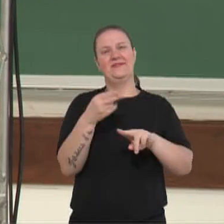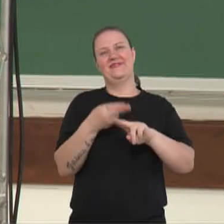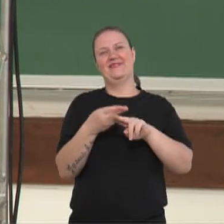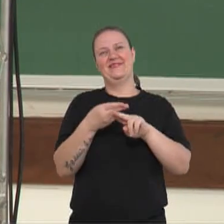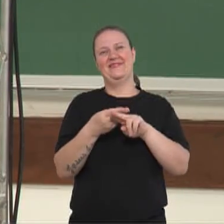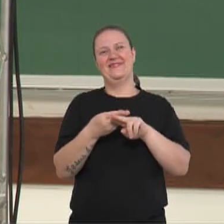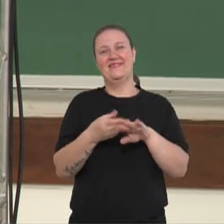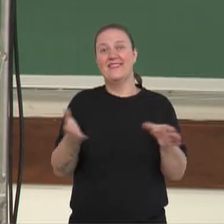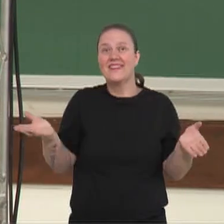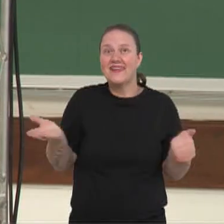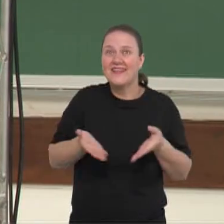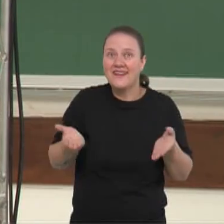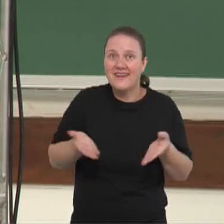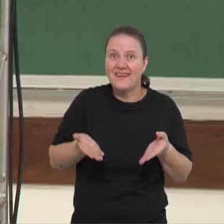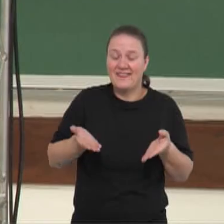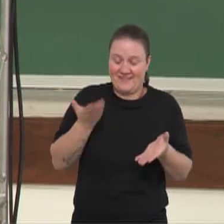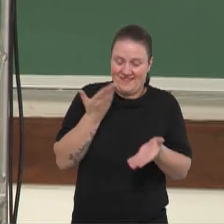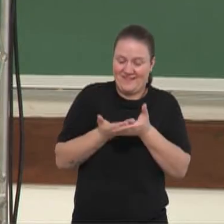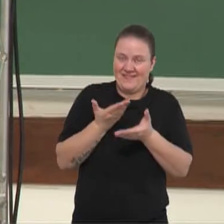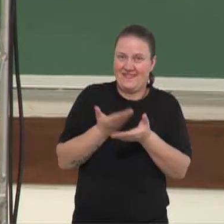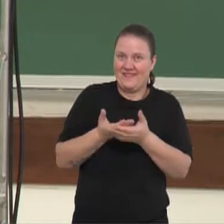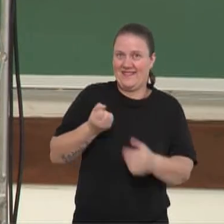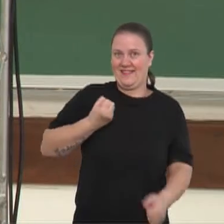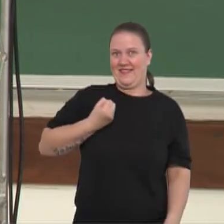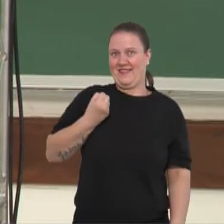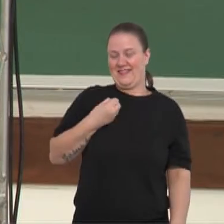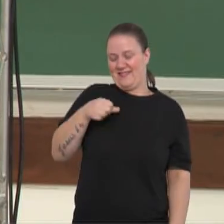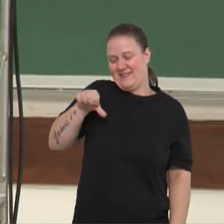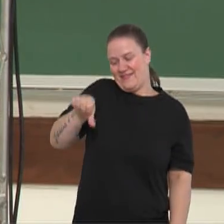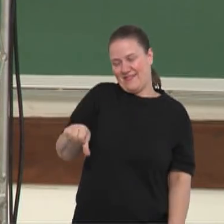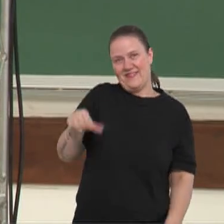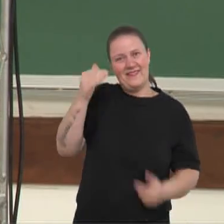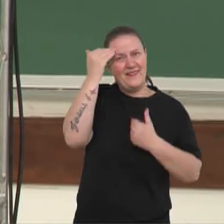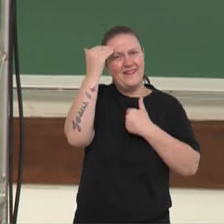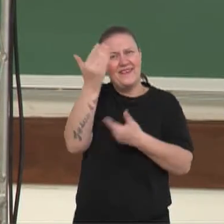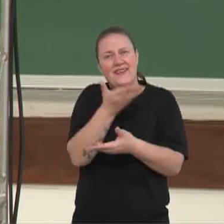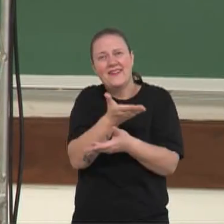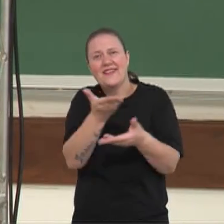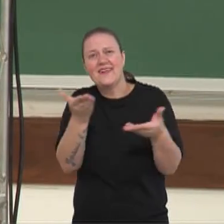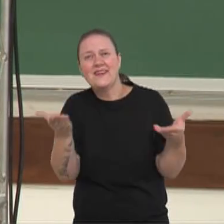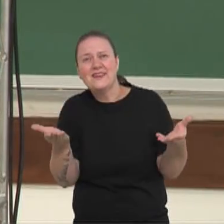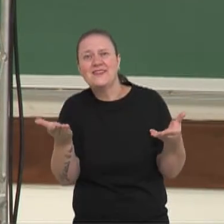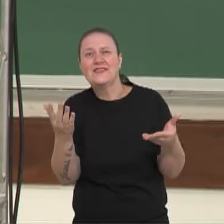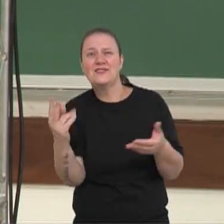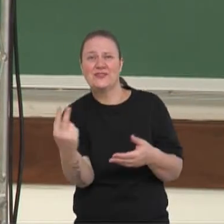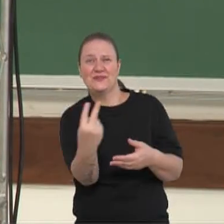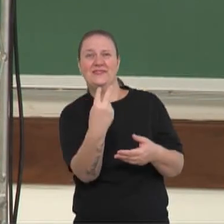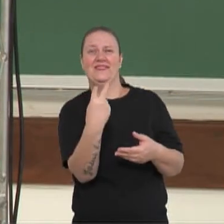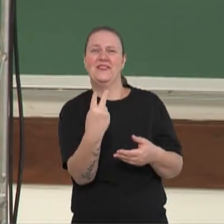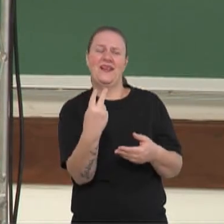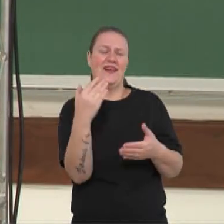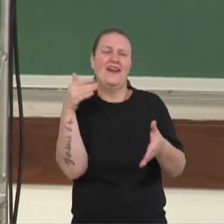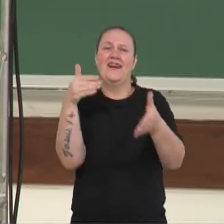a nossa aula de número 9. Eu agradeço a todos pela presença e até mais.